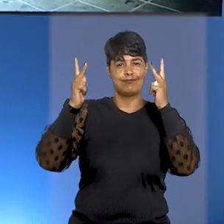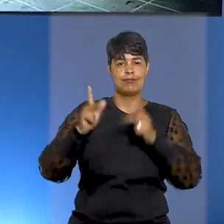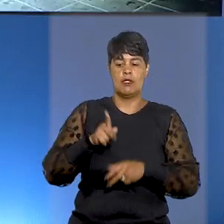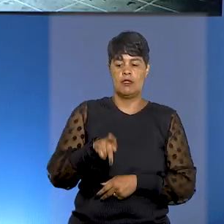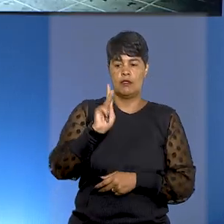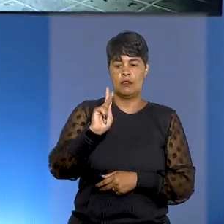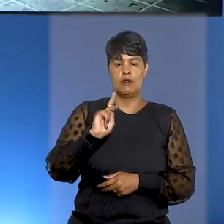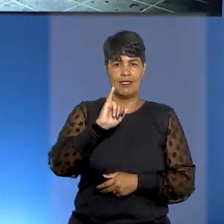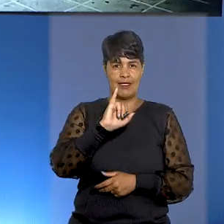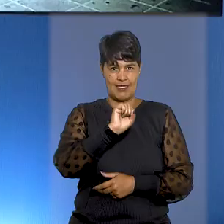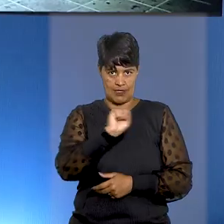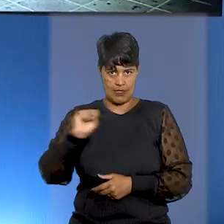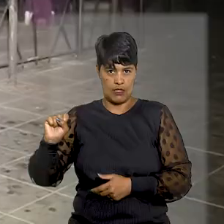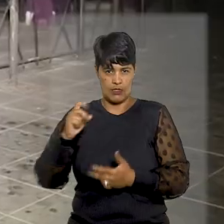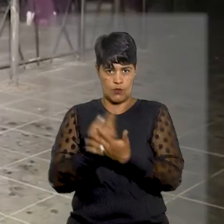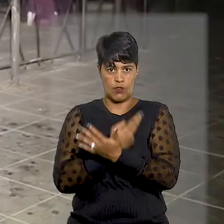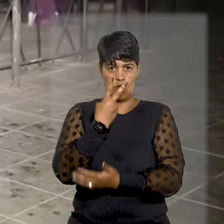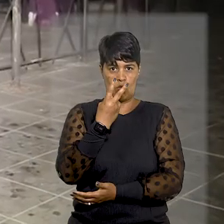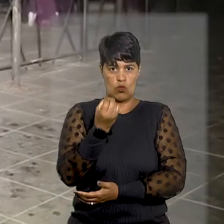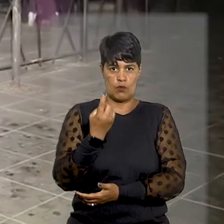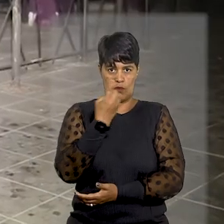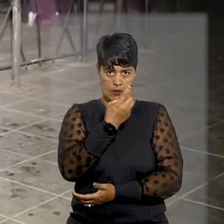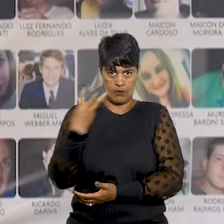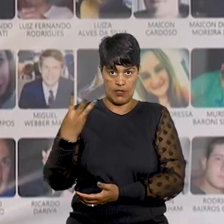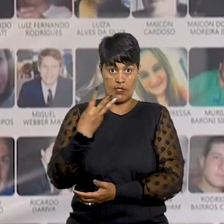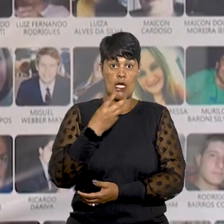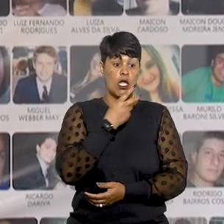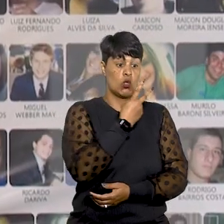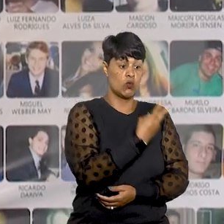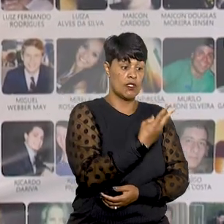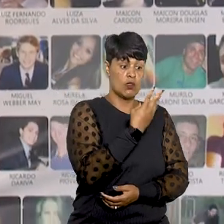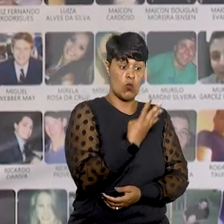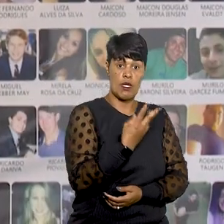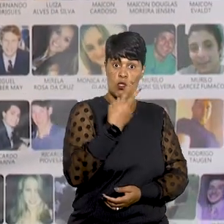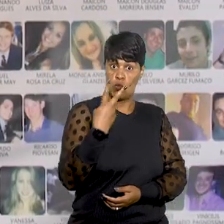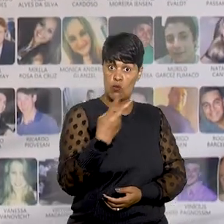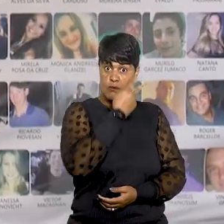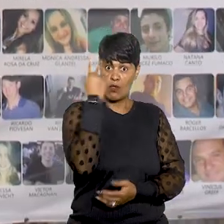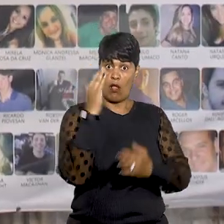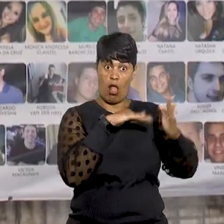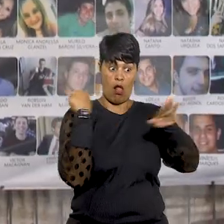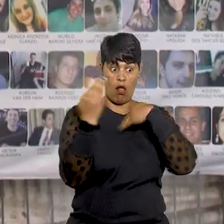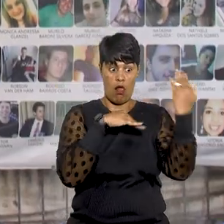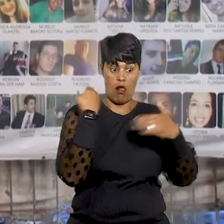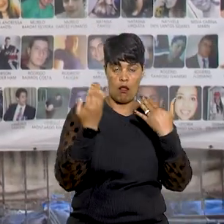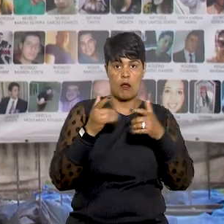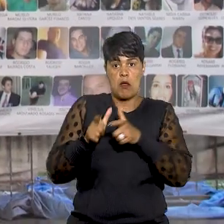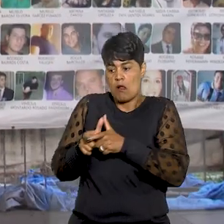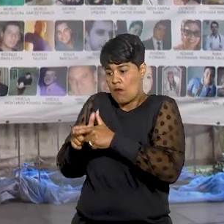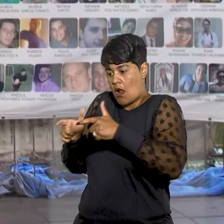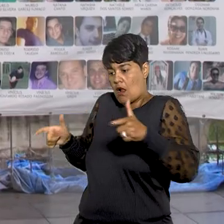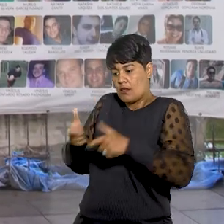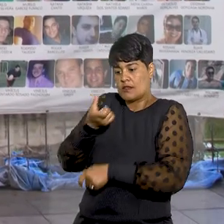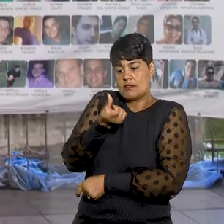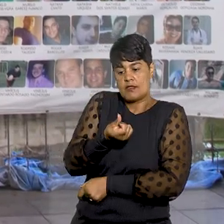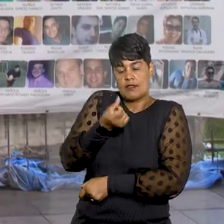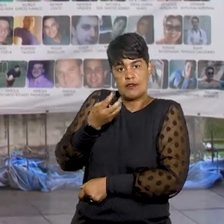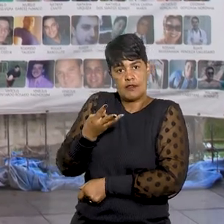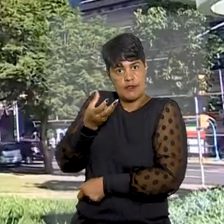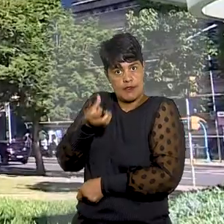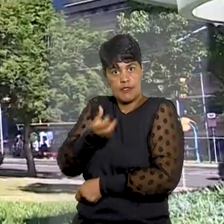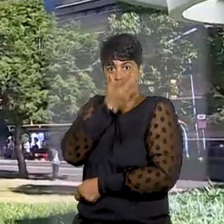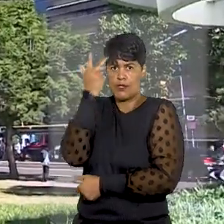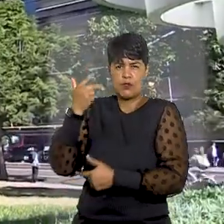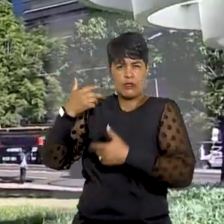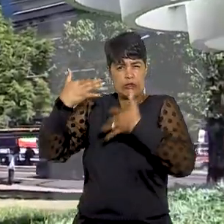ocorrido em 2013 causou a morte de 242 pessoas e deixou outras 636 feridas